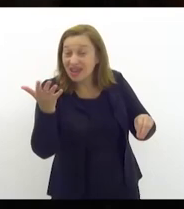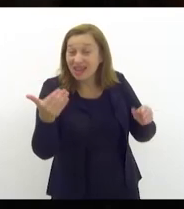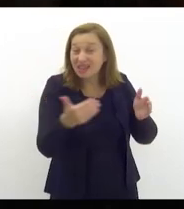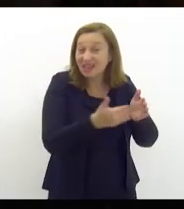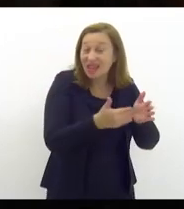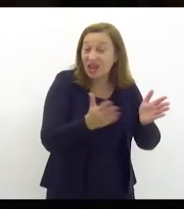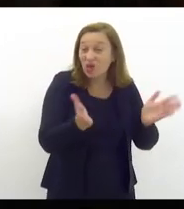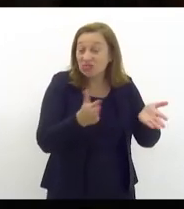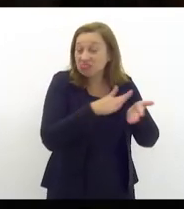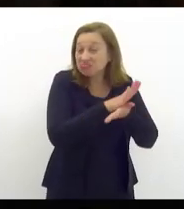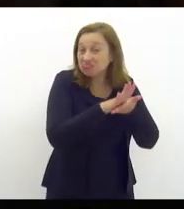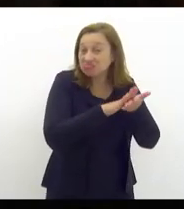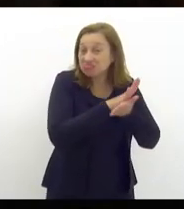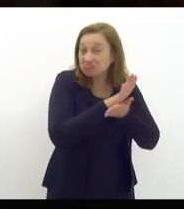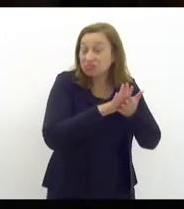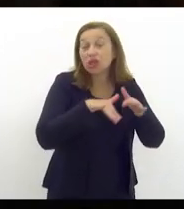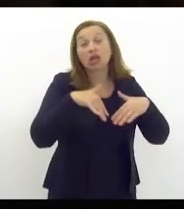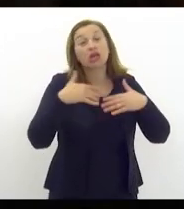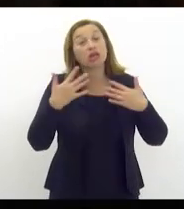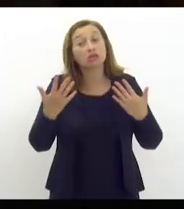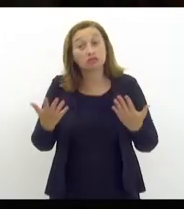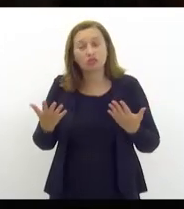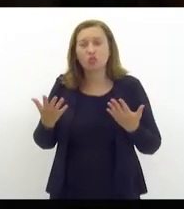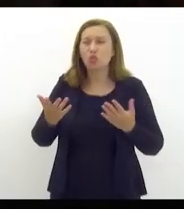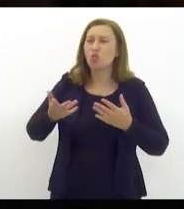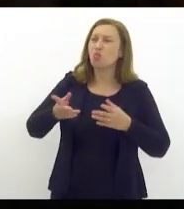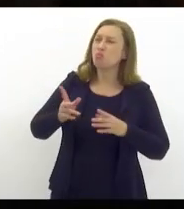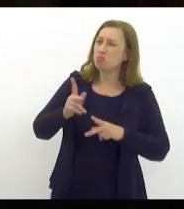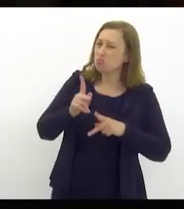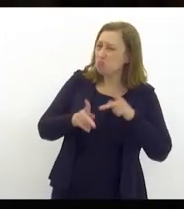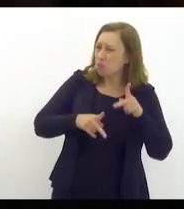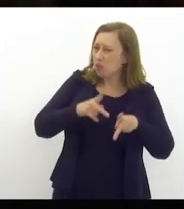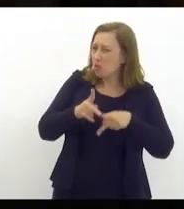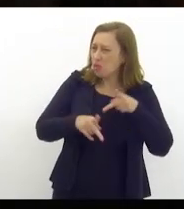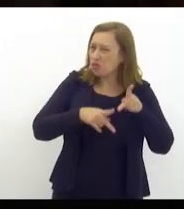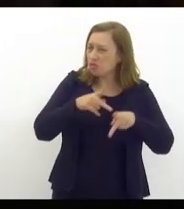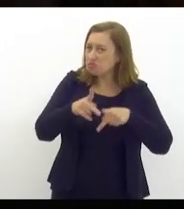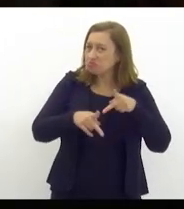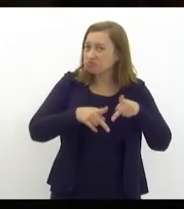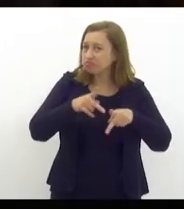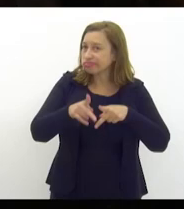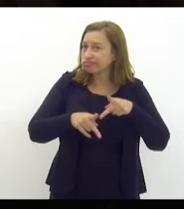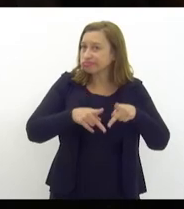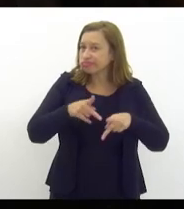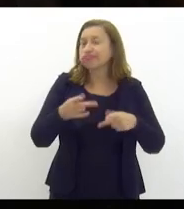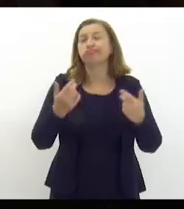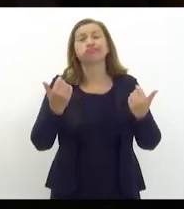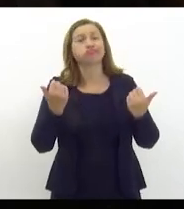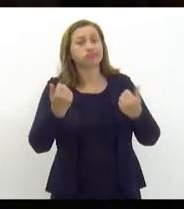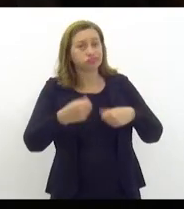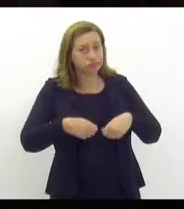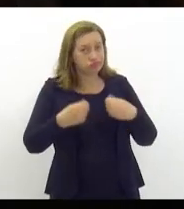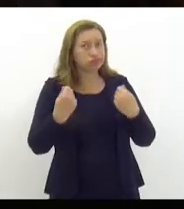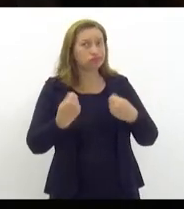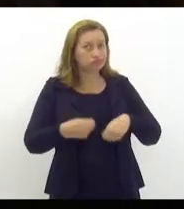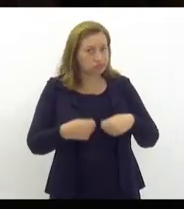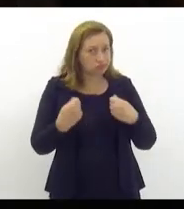acontecem. Enquanto isso, a população que necessita se